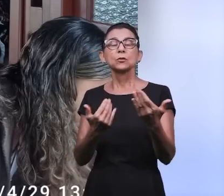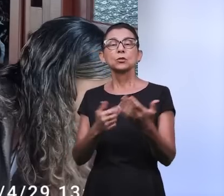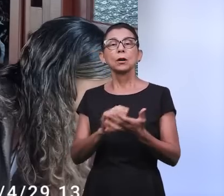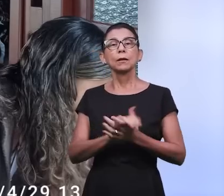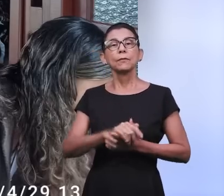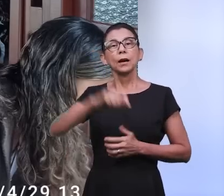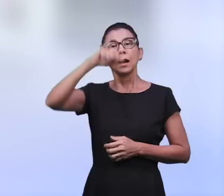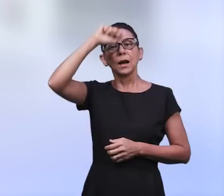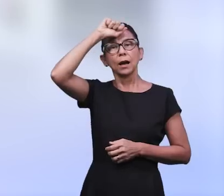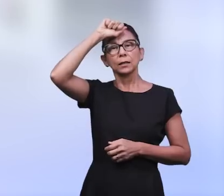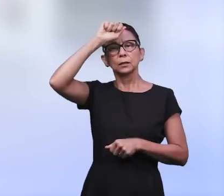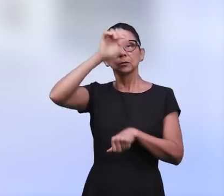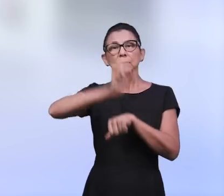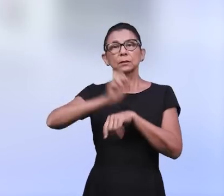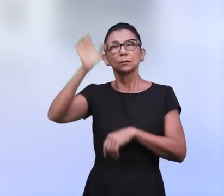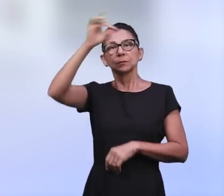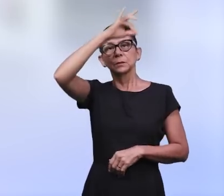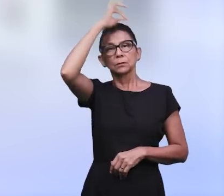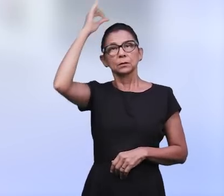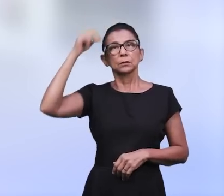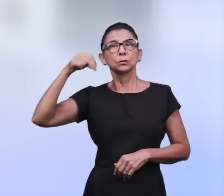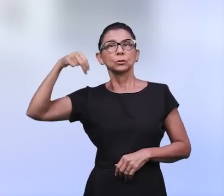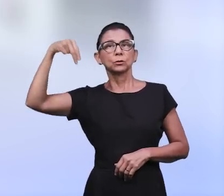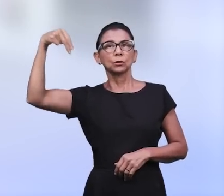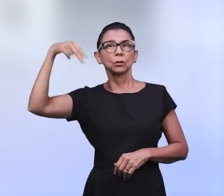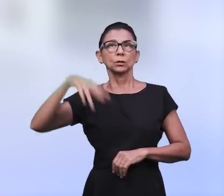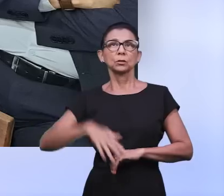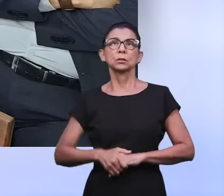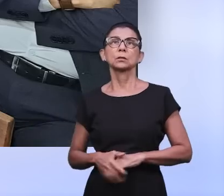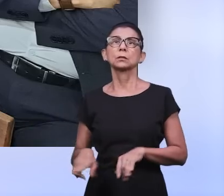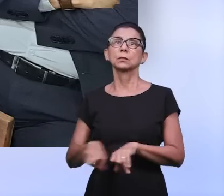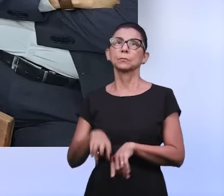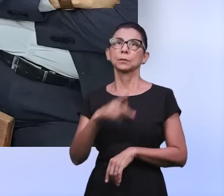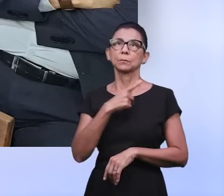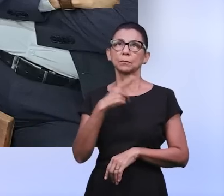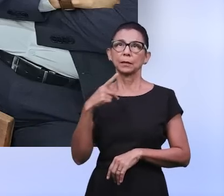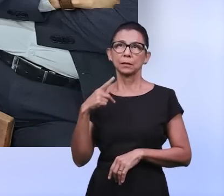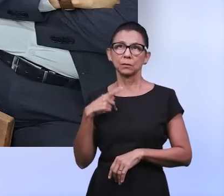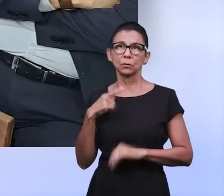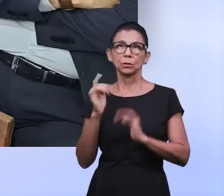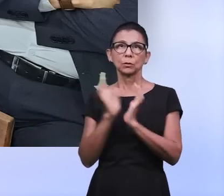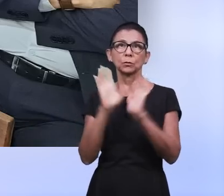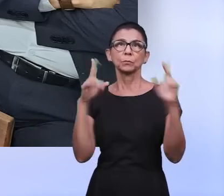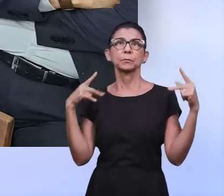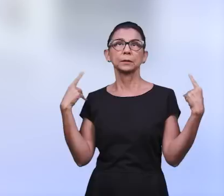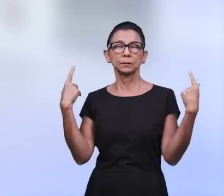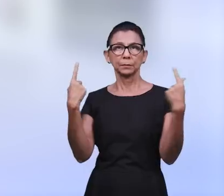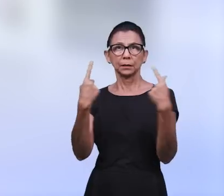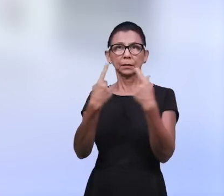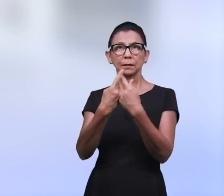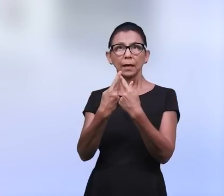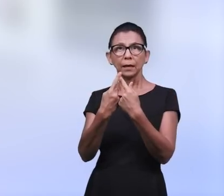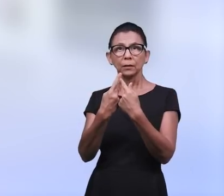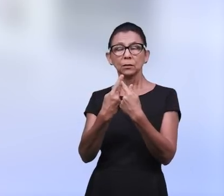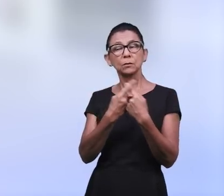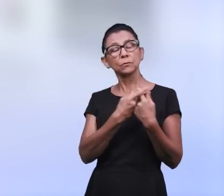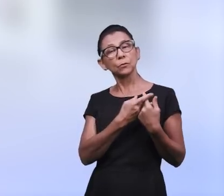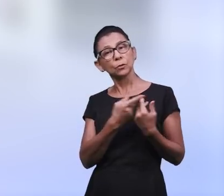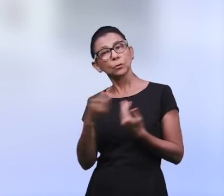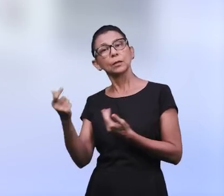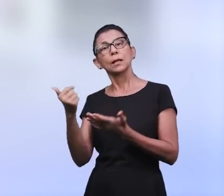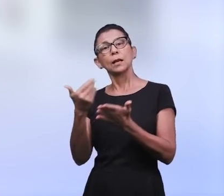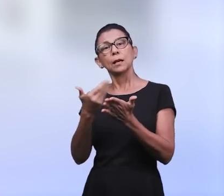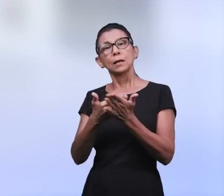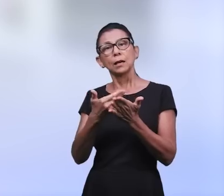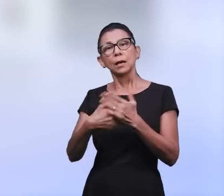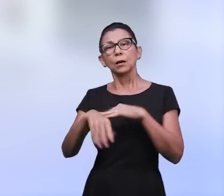que fica no norte do estado do Espírito Santo. Pastores do presbitério também, é claro, se dirigiram para lá para dar aulas